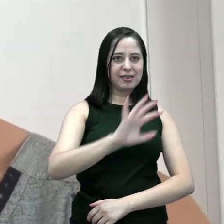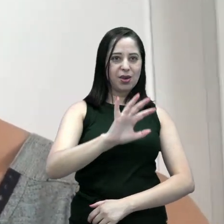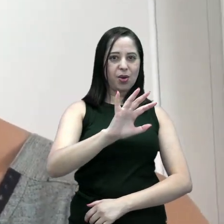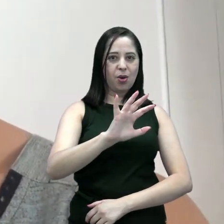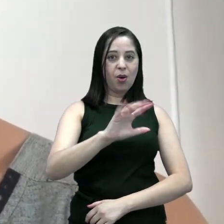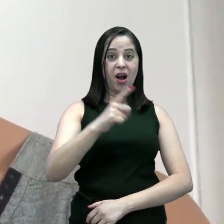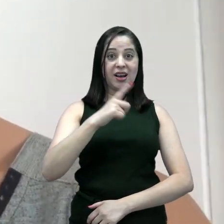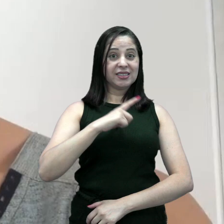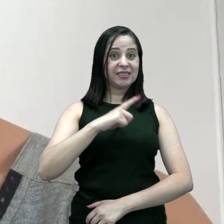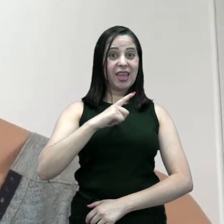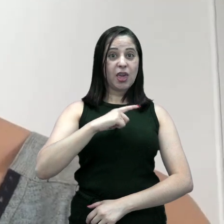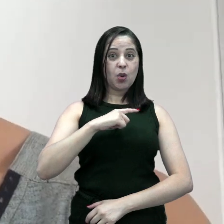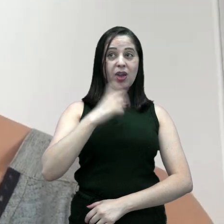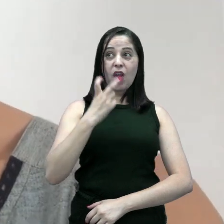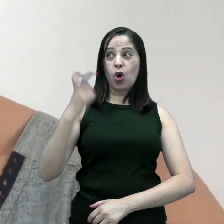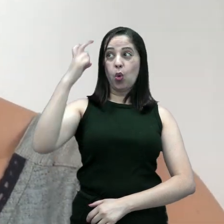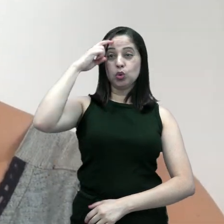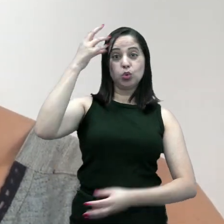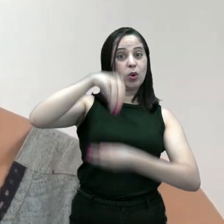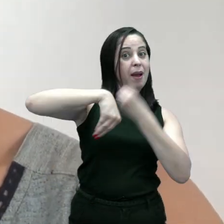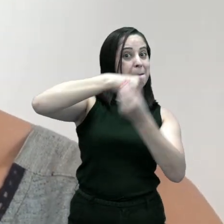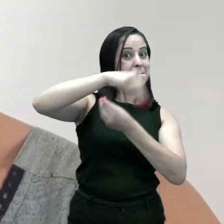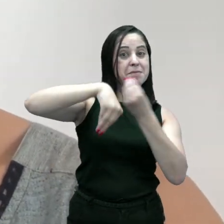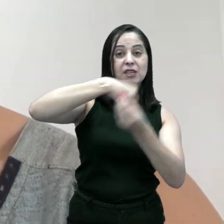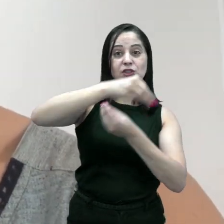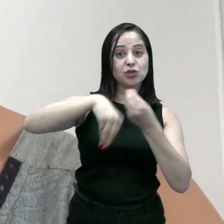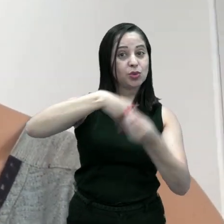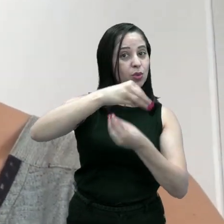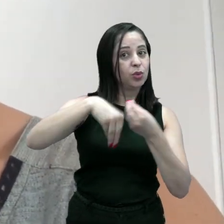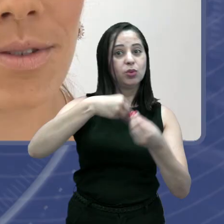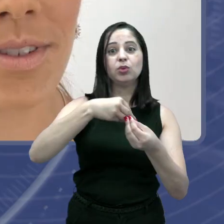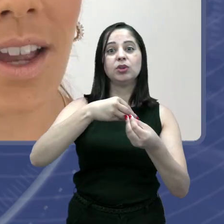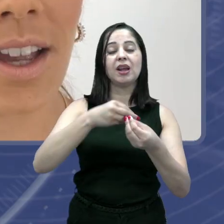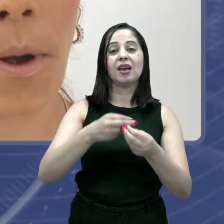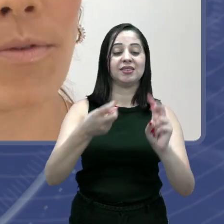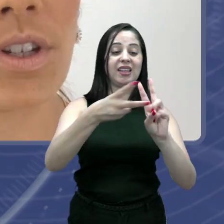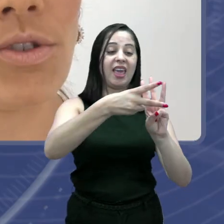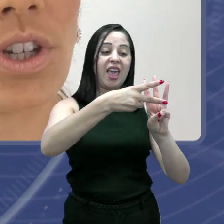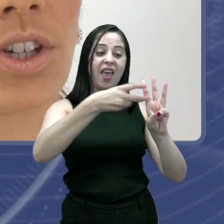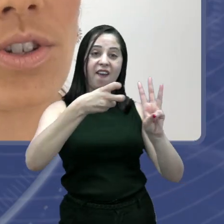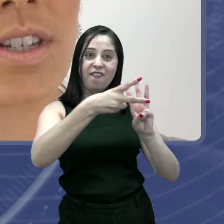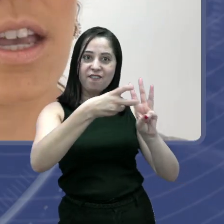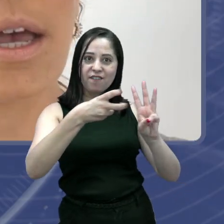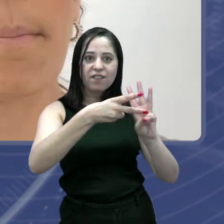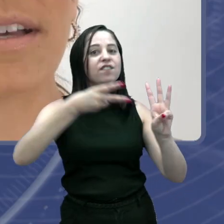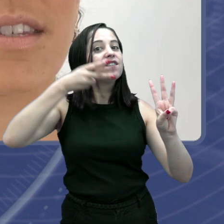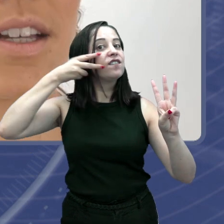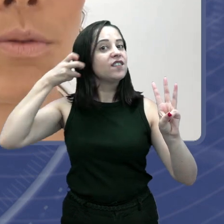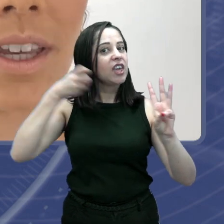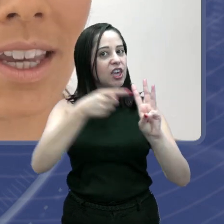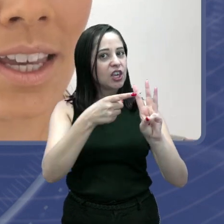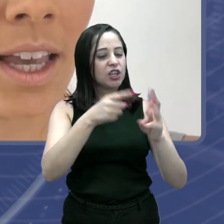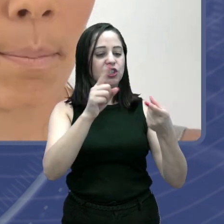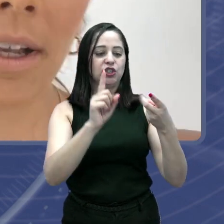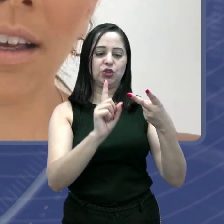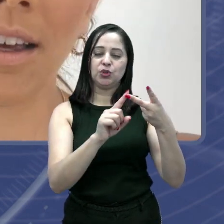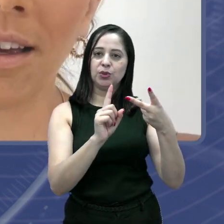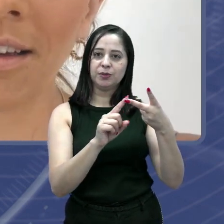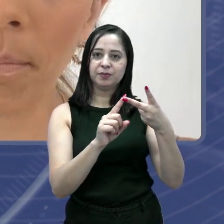multicultural, né? Então, o Brasil é formado aí desde o início dos povos originários, né, dos povos indígenas, passando